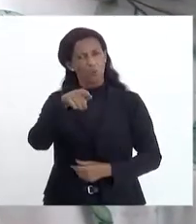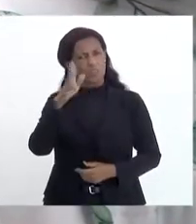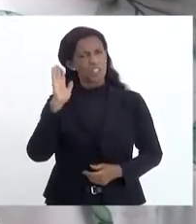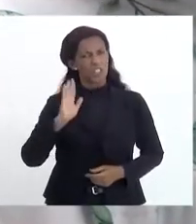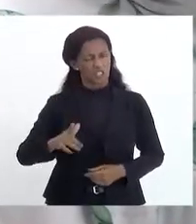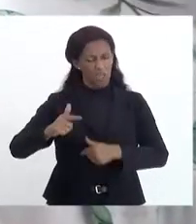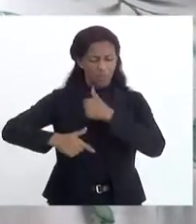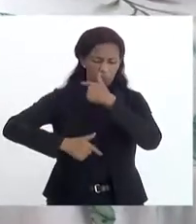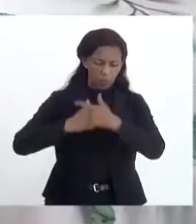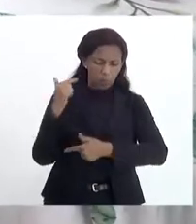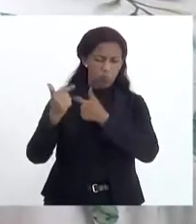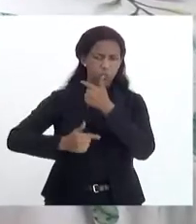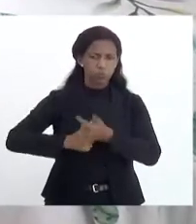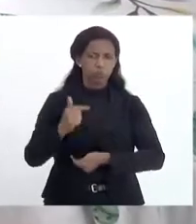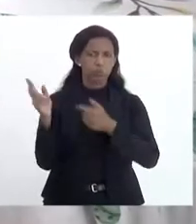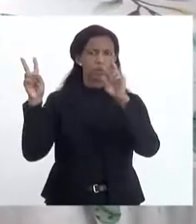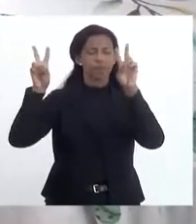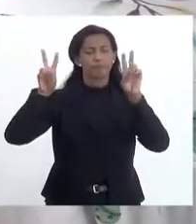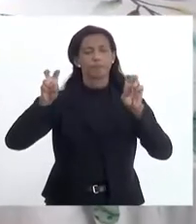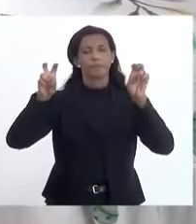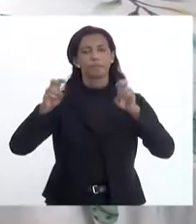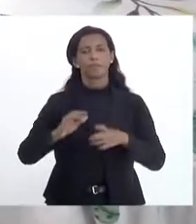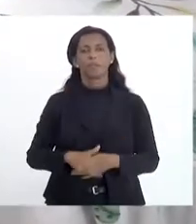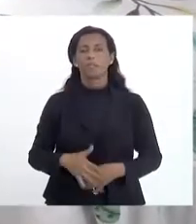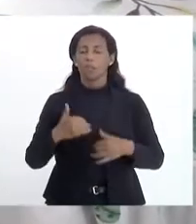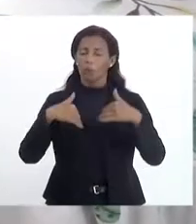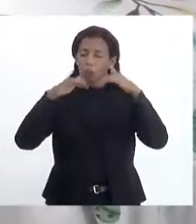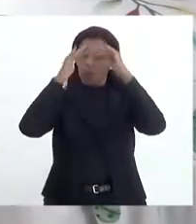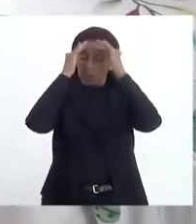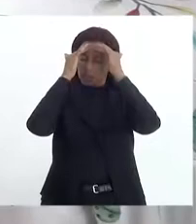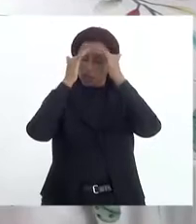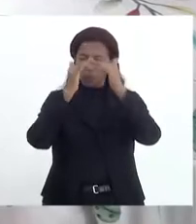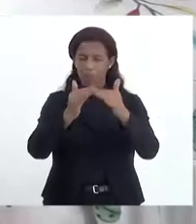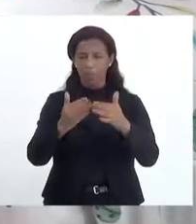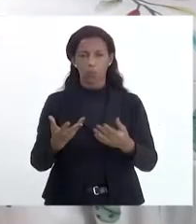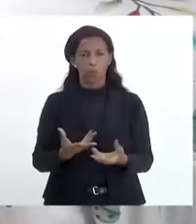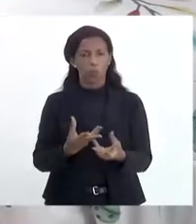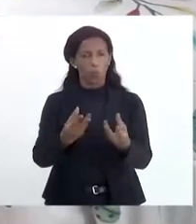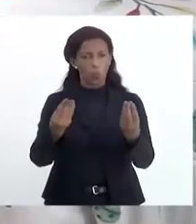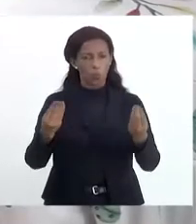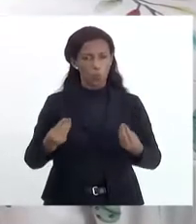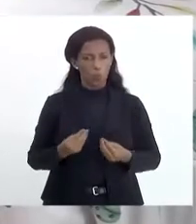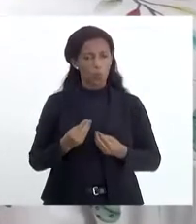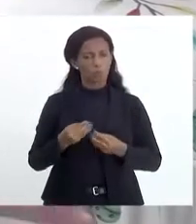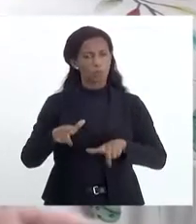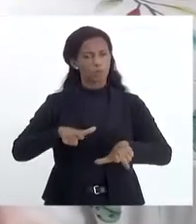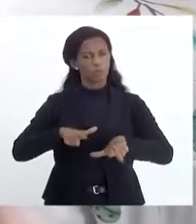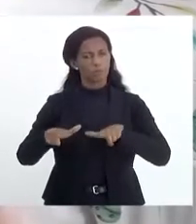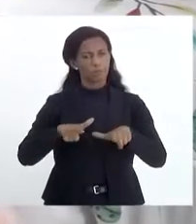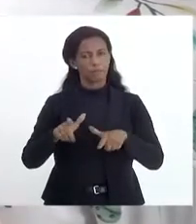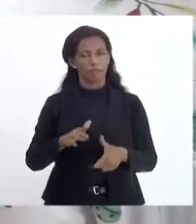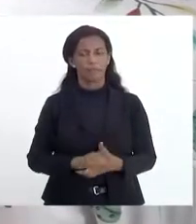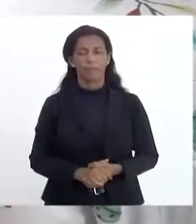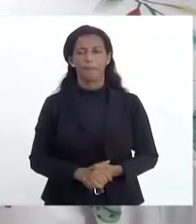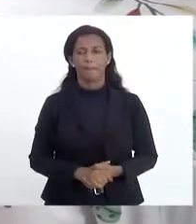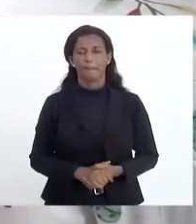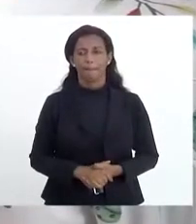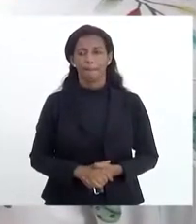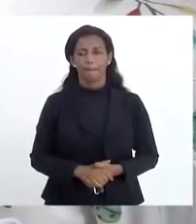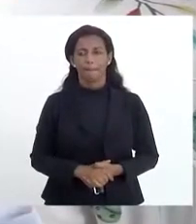em defesa desse tema. Então, eu tenho imenso respeito e consideração pela sua atuação.